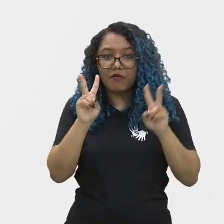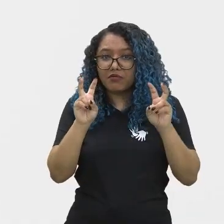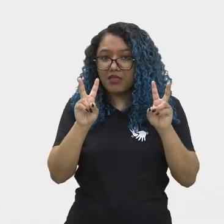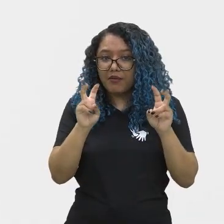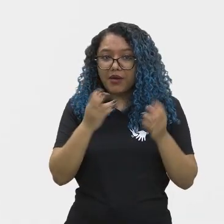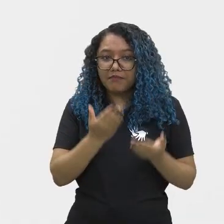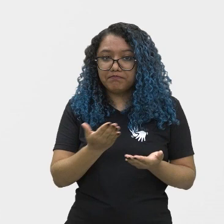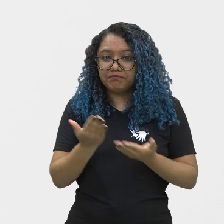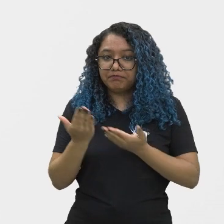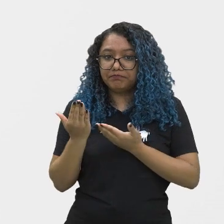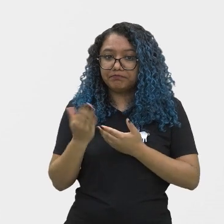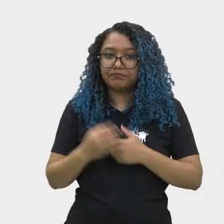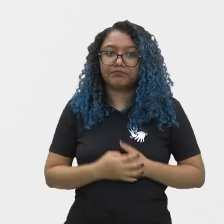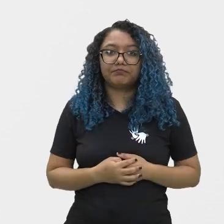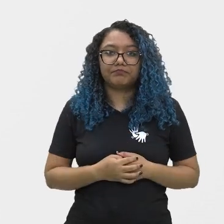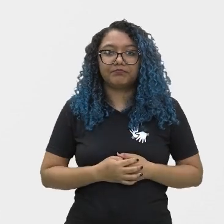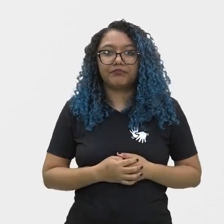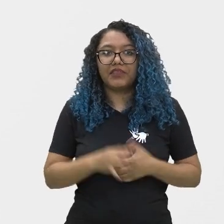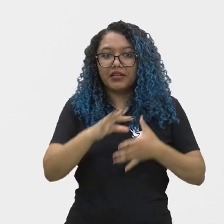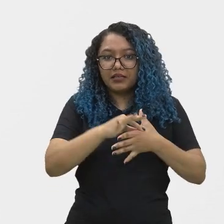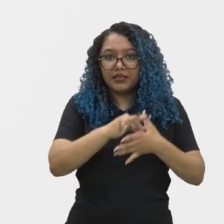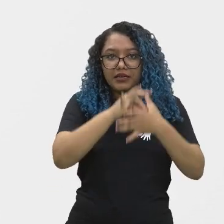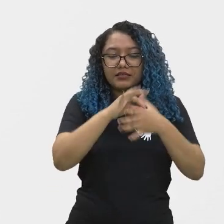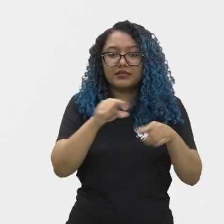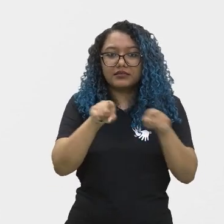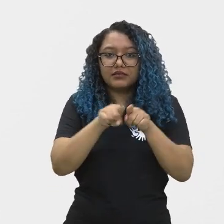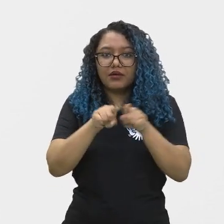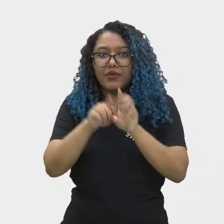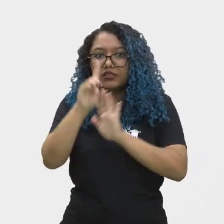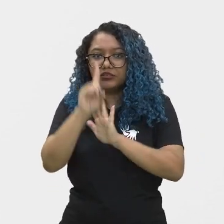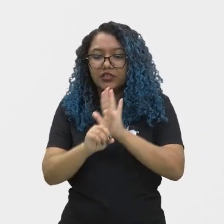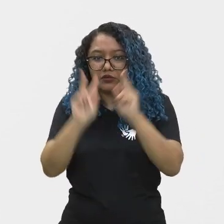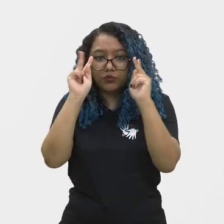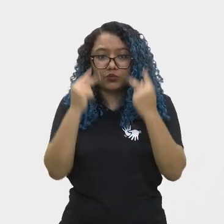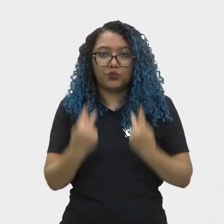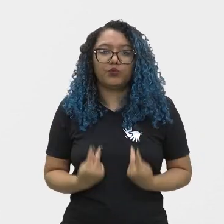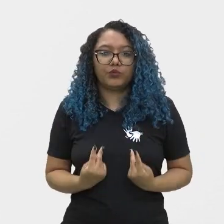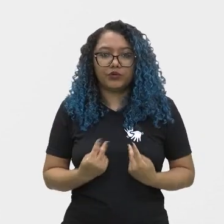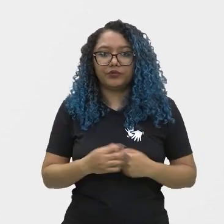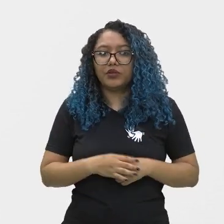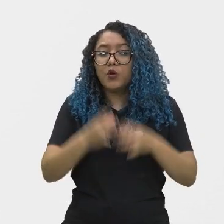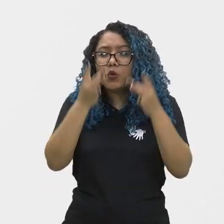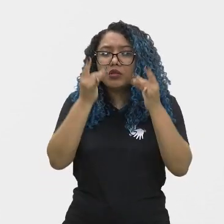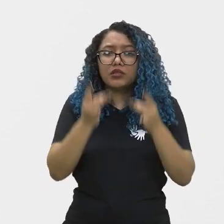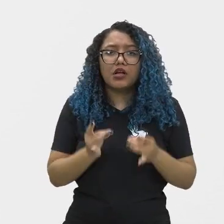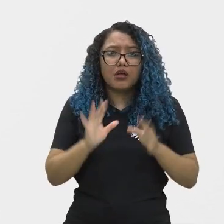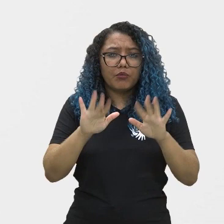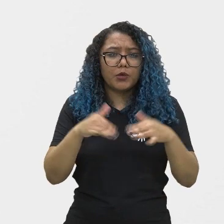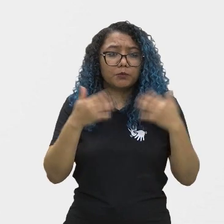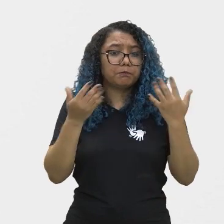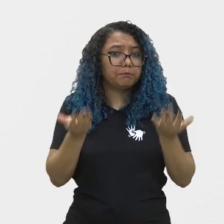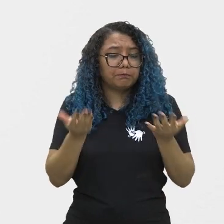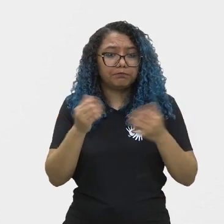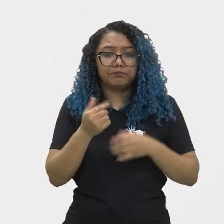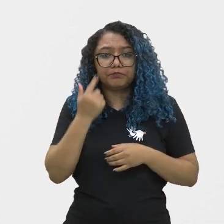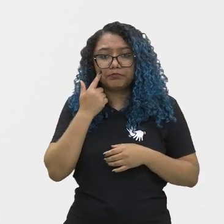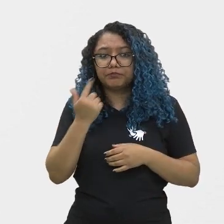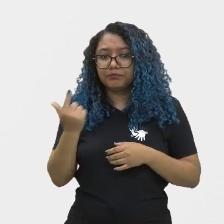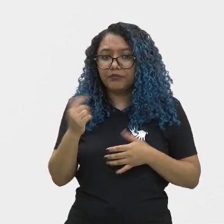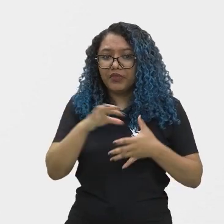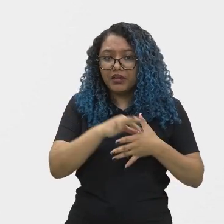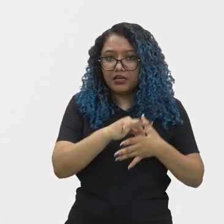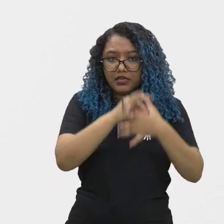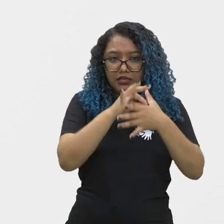conhecimento do dia de hoje? Lideranças e direitos humanos. E o nosso detalhamento: